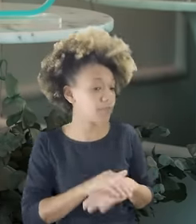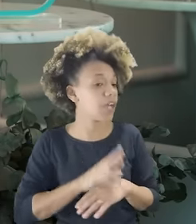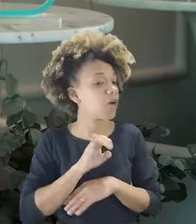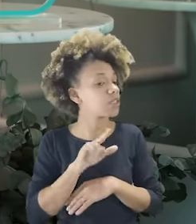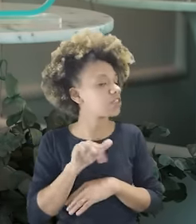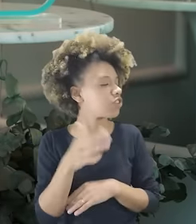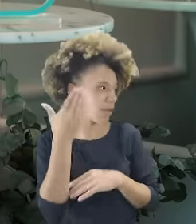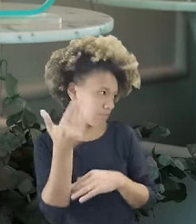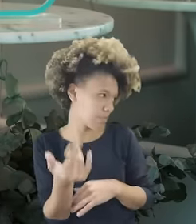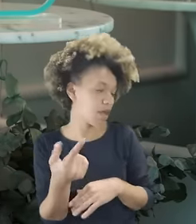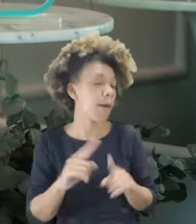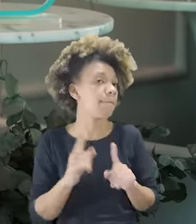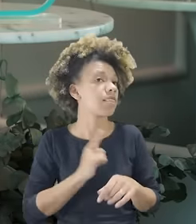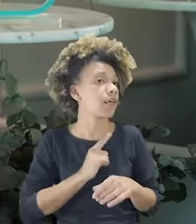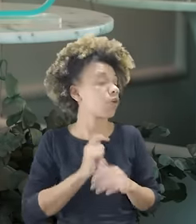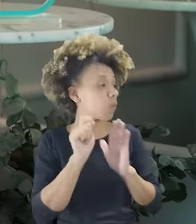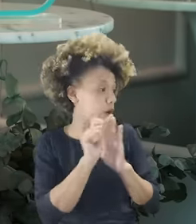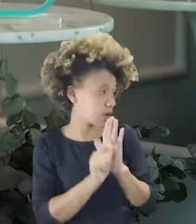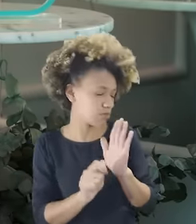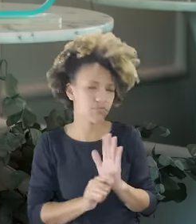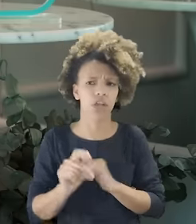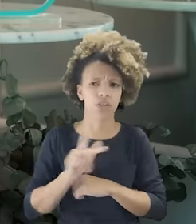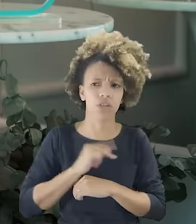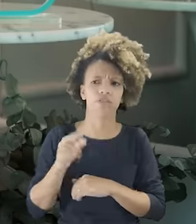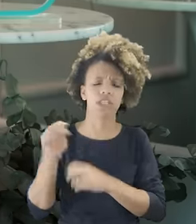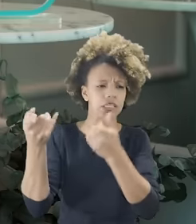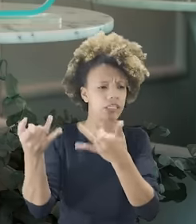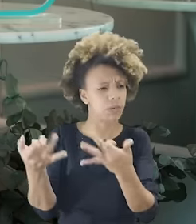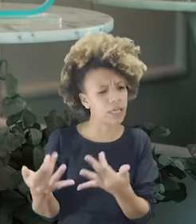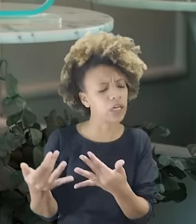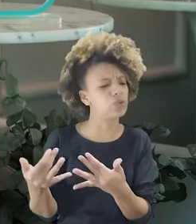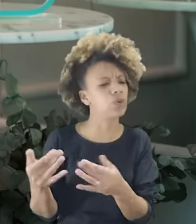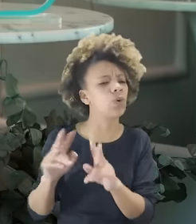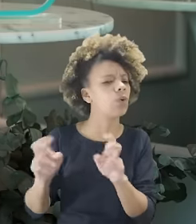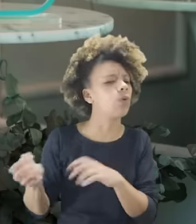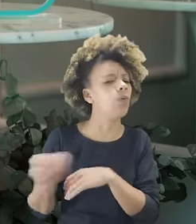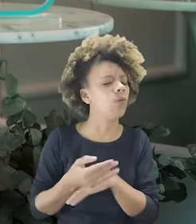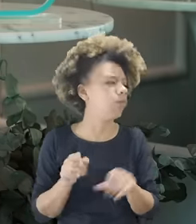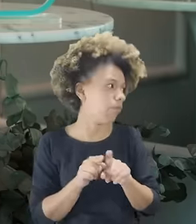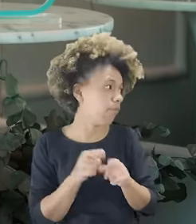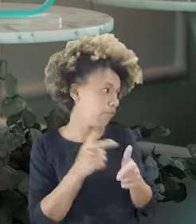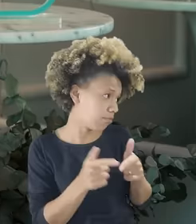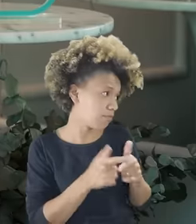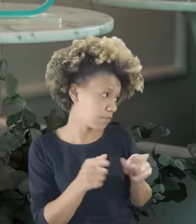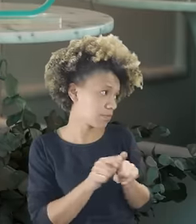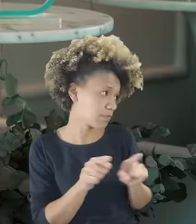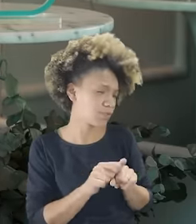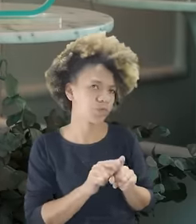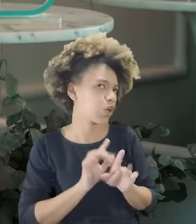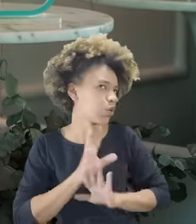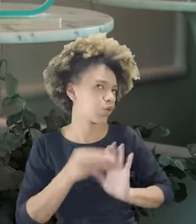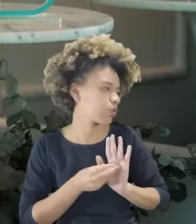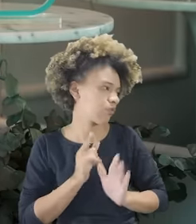Rosângela é um sucesso porque ela tem uma coisa muito de algoritmo de Caraca você está falando da coisa atual que são problemas né